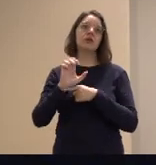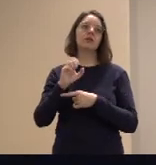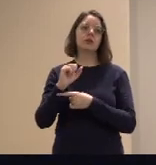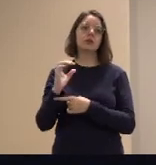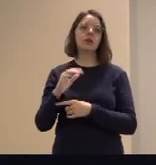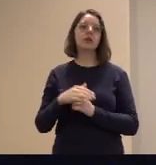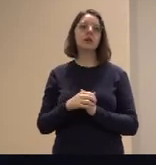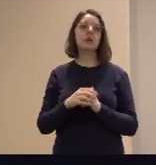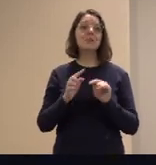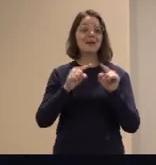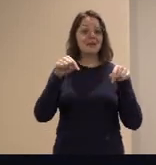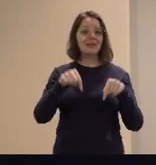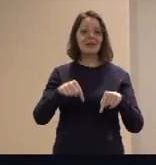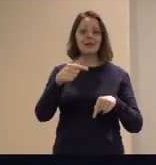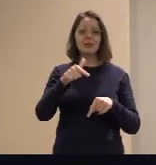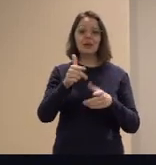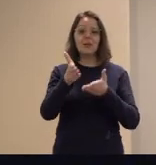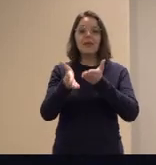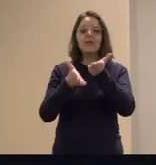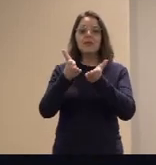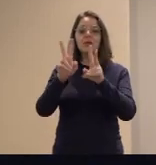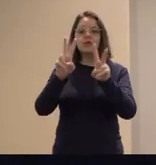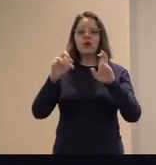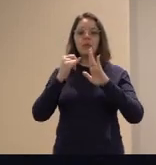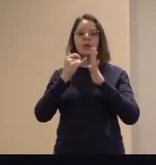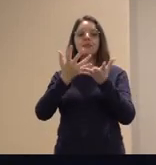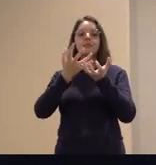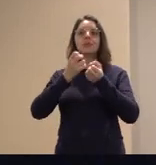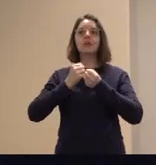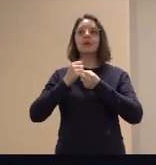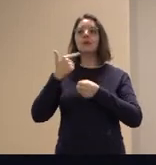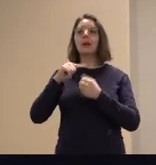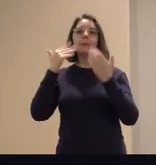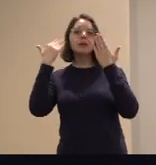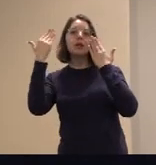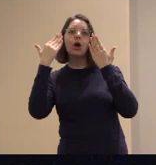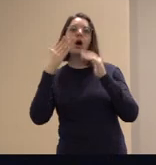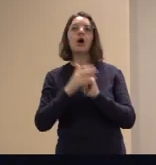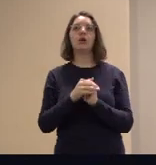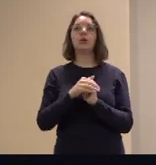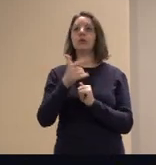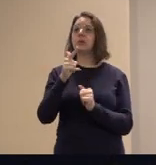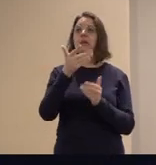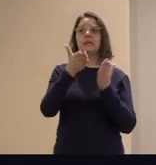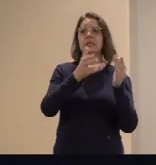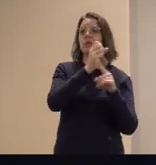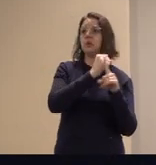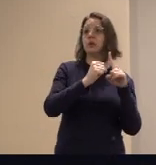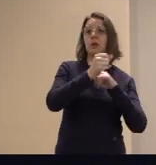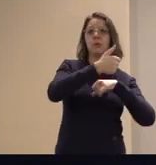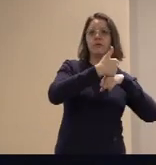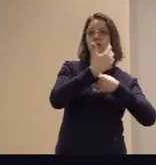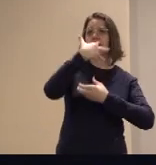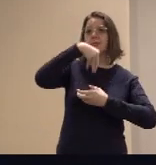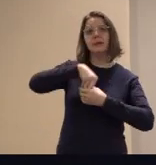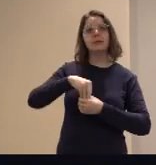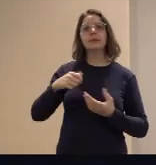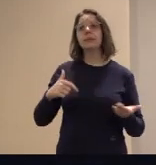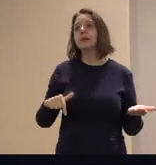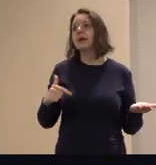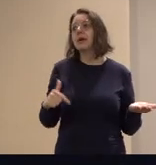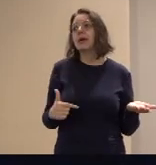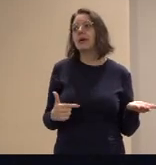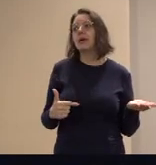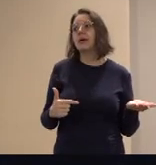não tem um atendimento do plantão interinstitucional, não são atendidos por uma psicóloga, não são atendidos por uma assistente social, né, muitas vezes não tem o